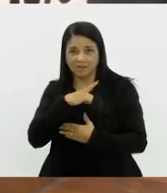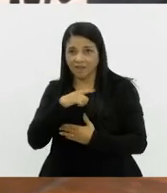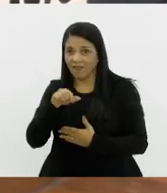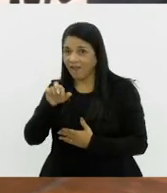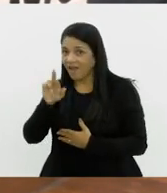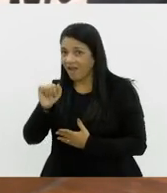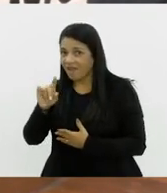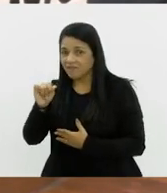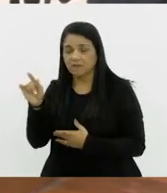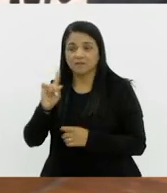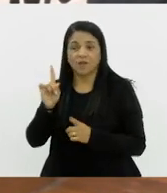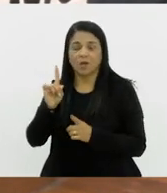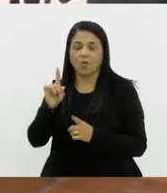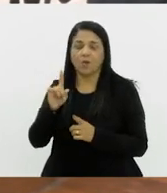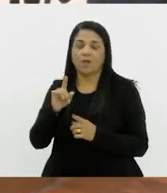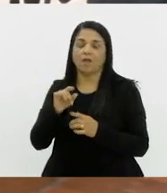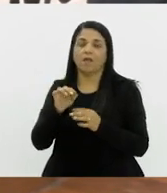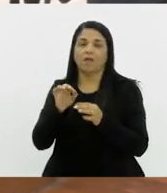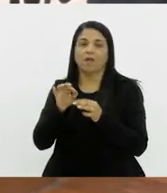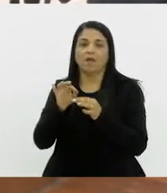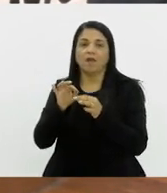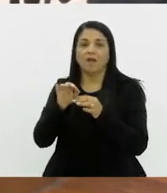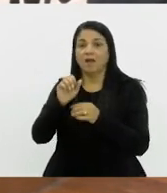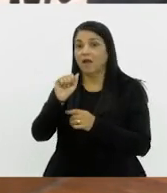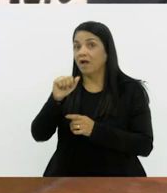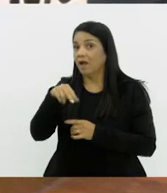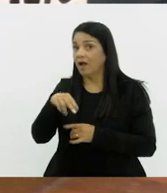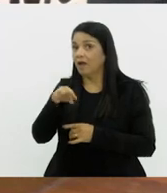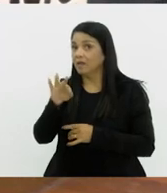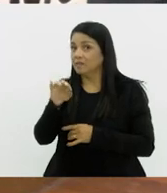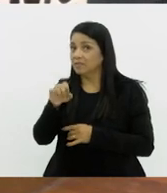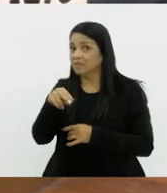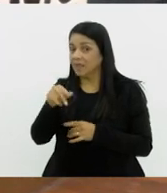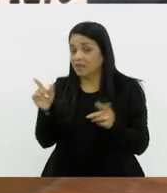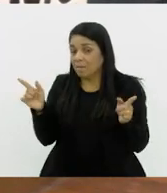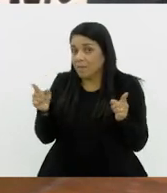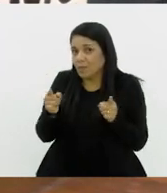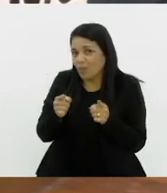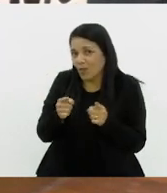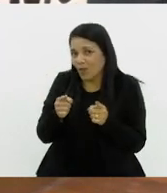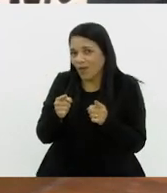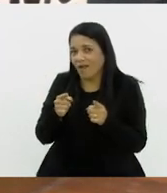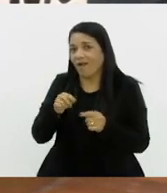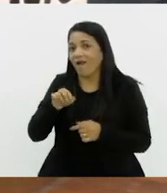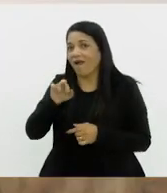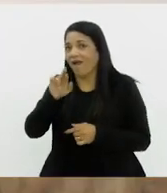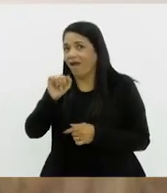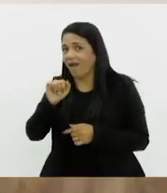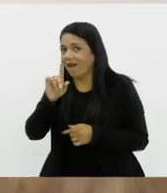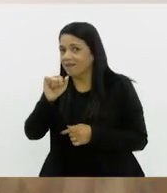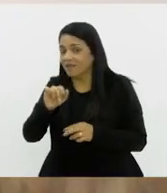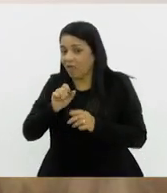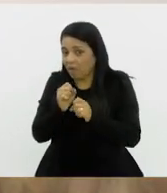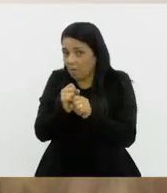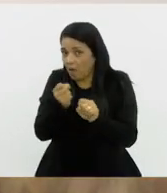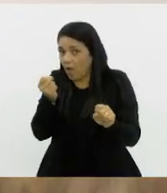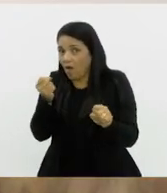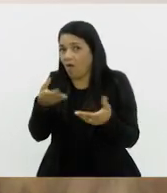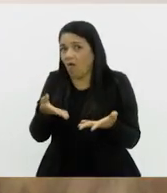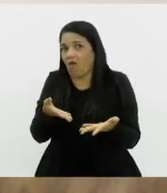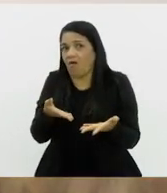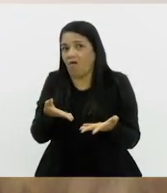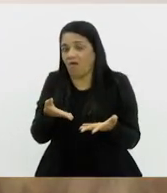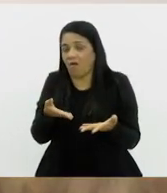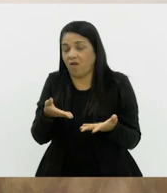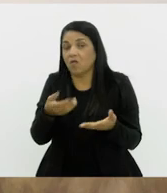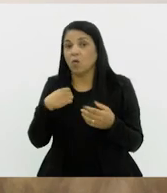Ela tem antena de VHF. Tem antena. Antena de VHF, que é uma coisa pequena. O radar é uma coisa grande. Mas deixa eu falar... Eu preciso de comunicação